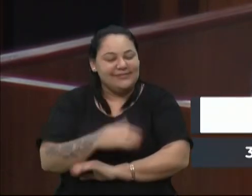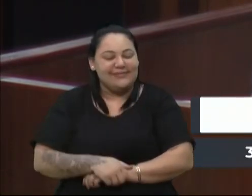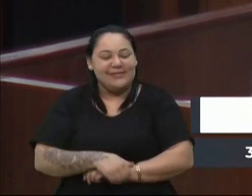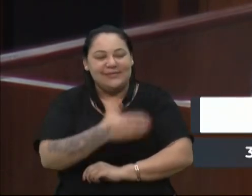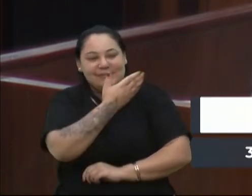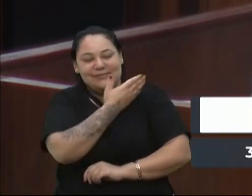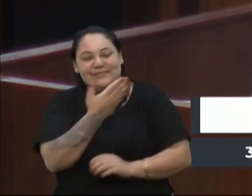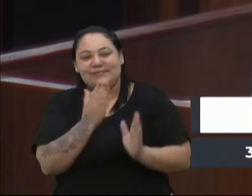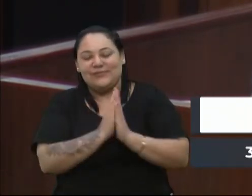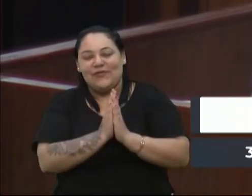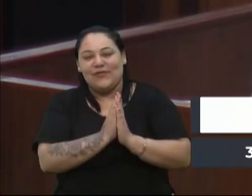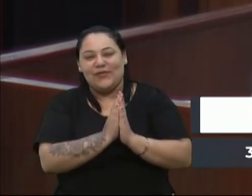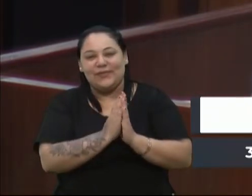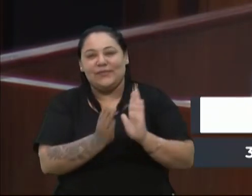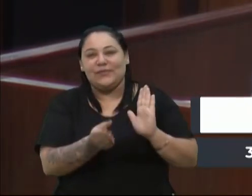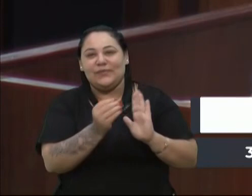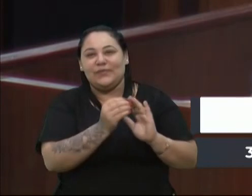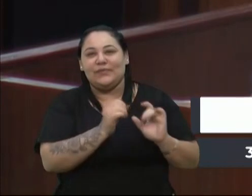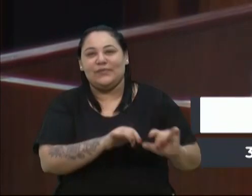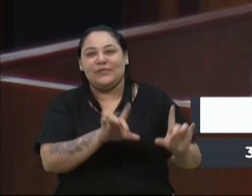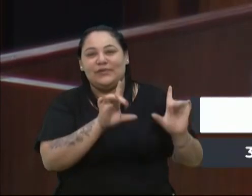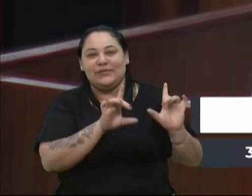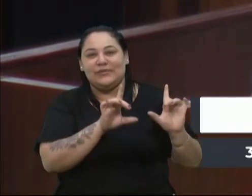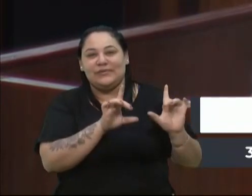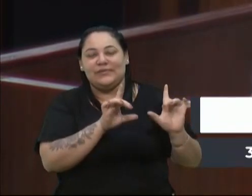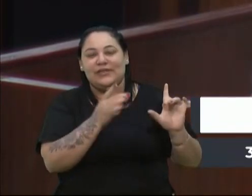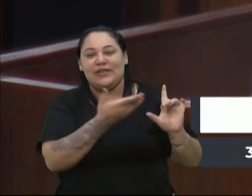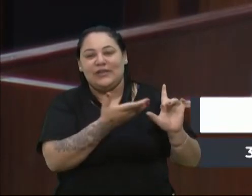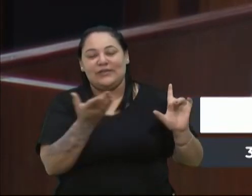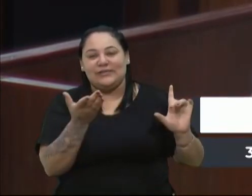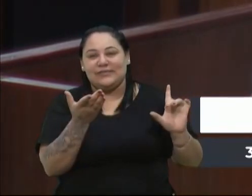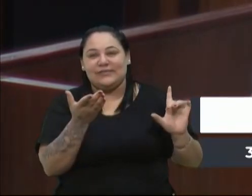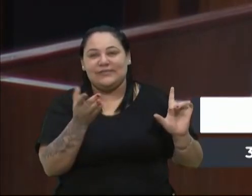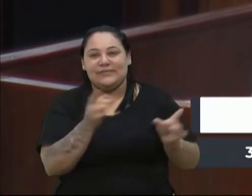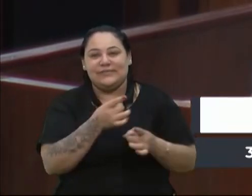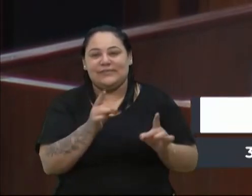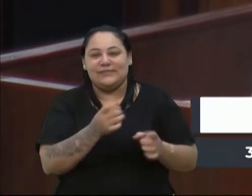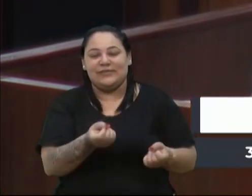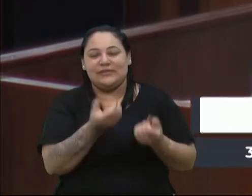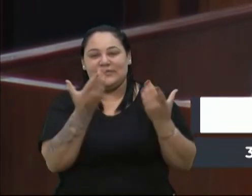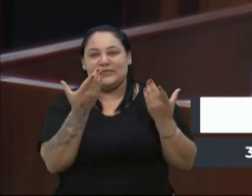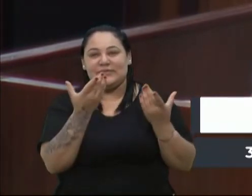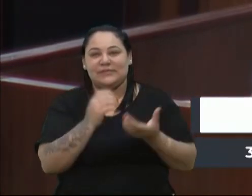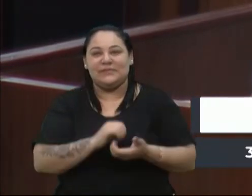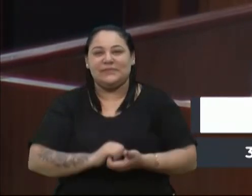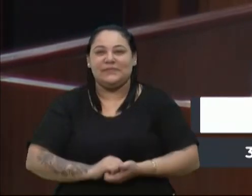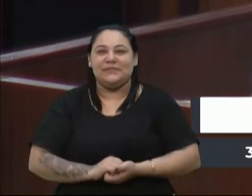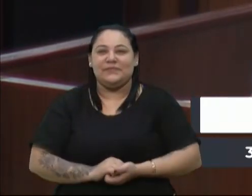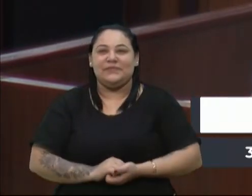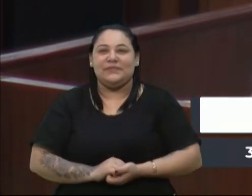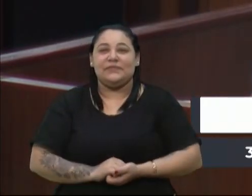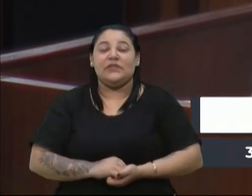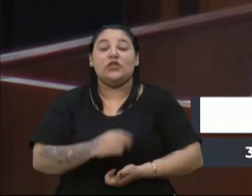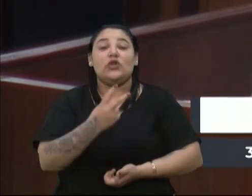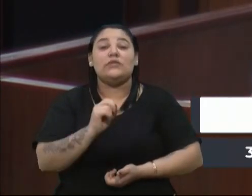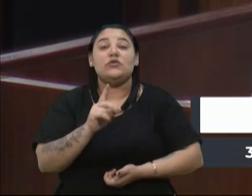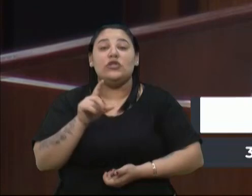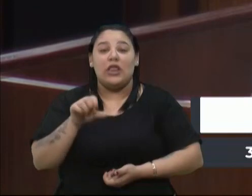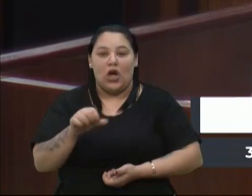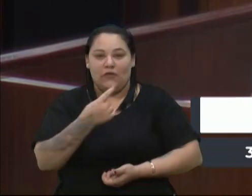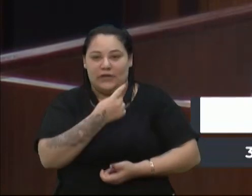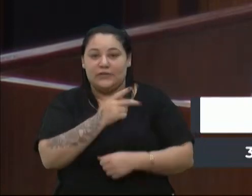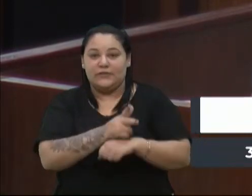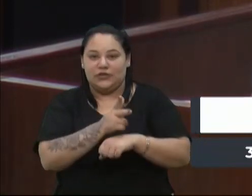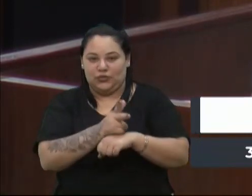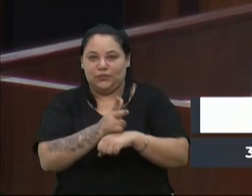toca para a gente aí a música Congô, do espetáculo Moinho Nômade, apresentado em 2019,